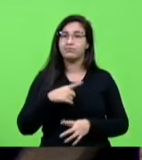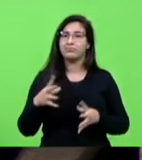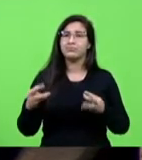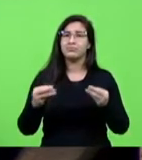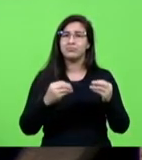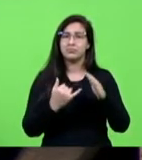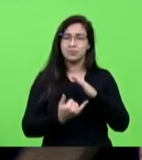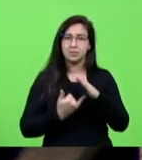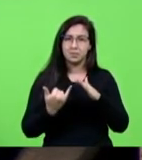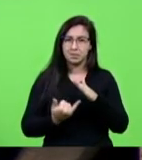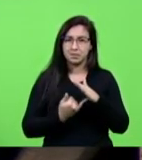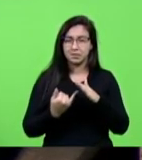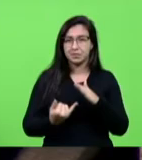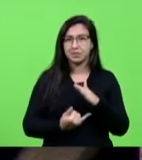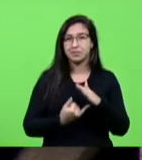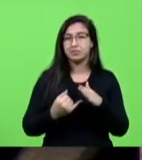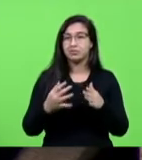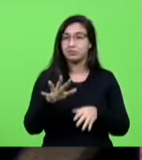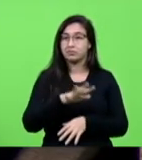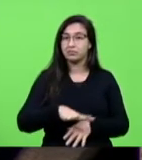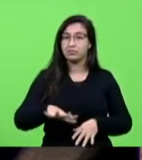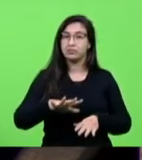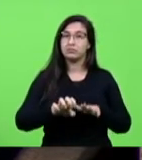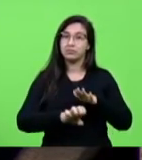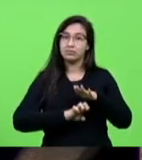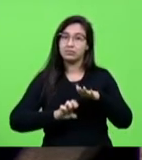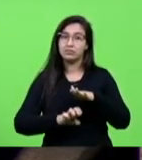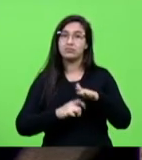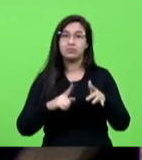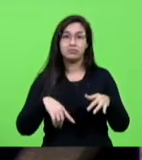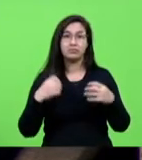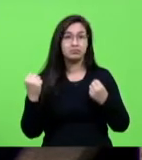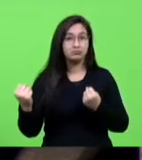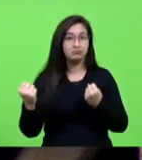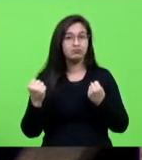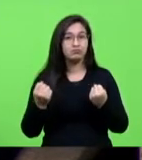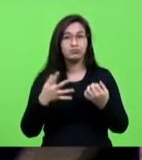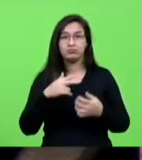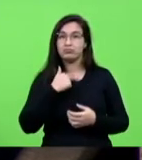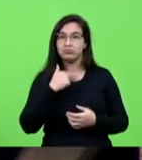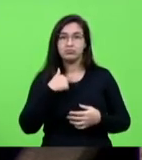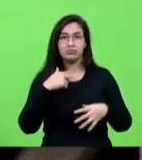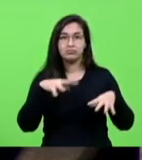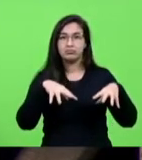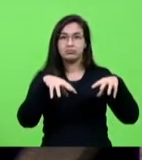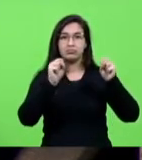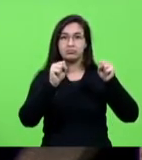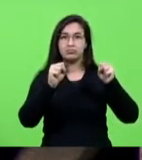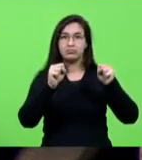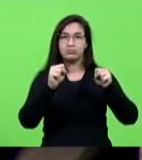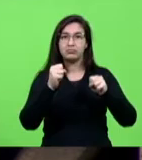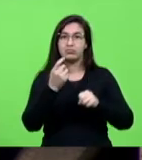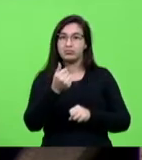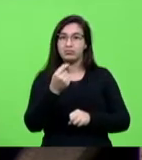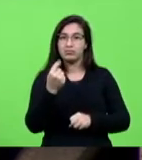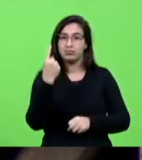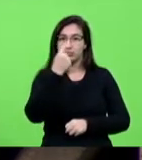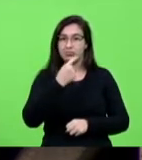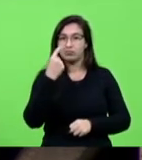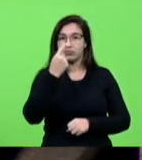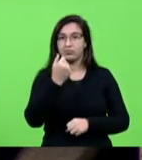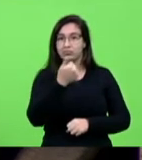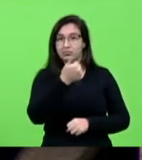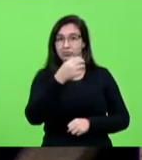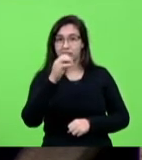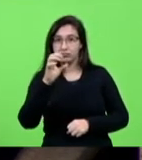indústrias, a área empresarial é muito forte para ficar com quase 100 horas aí sem energia elétrica, e o nosso